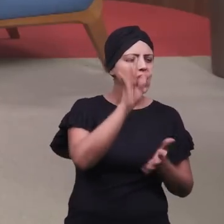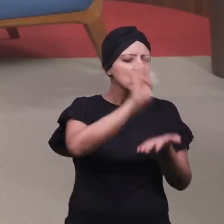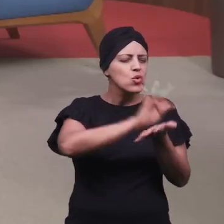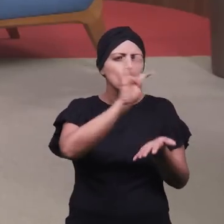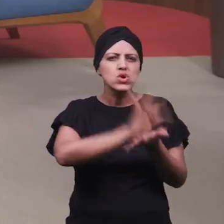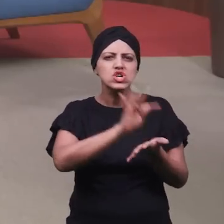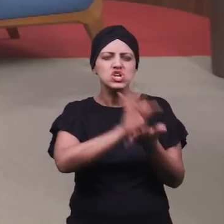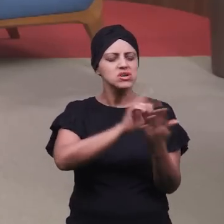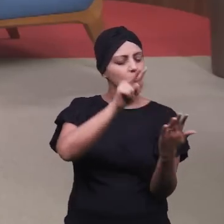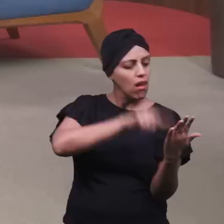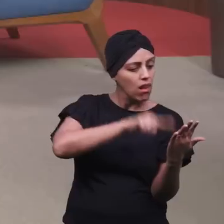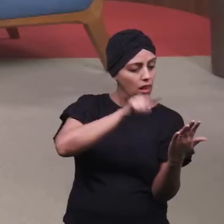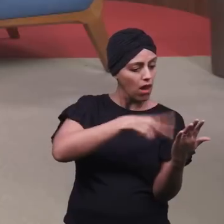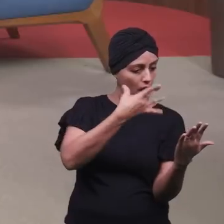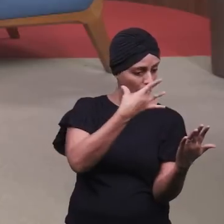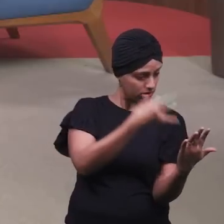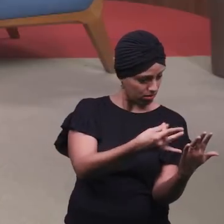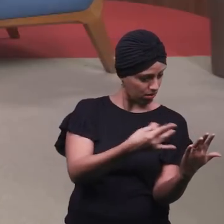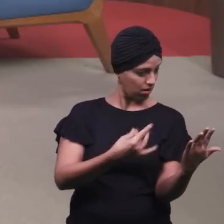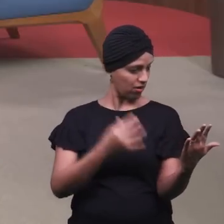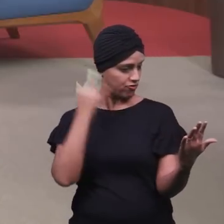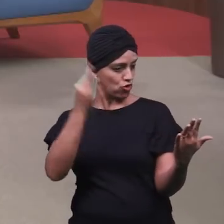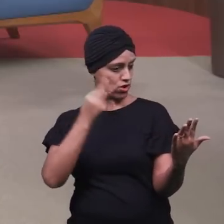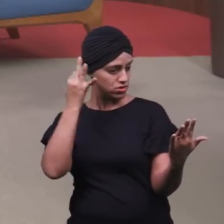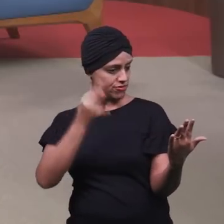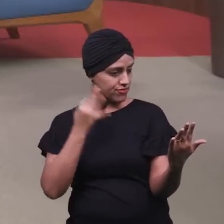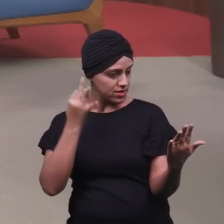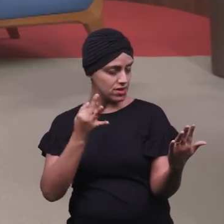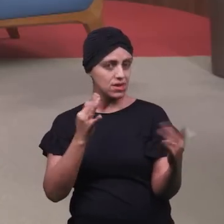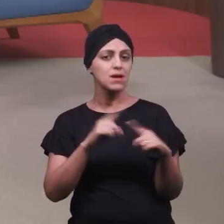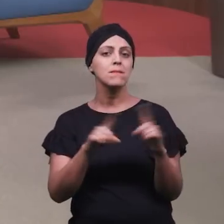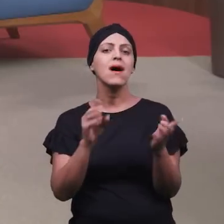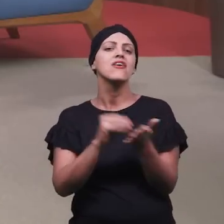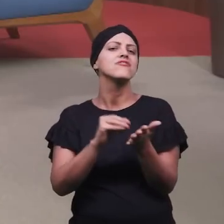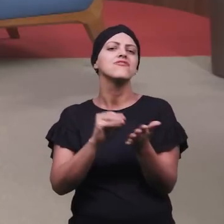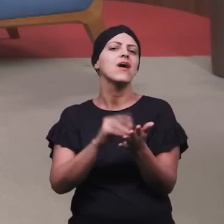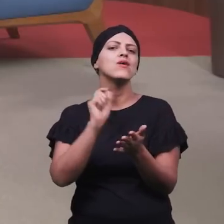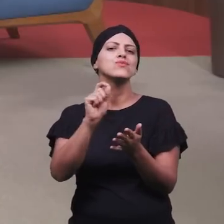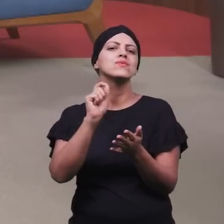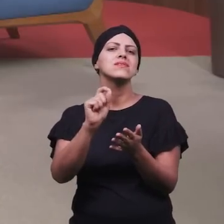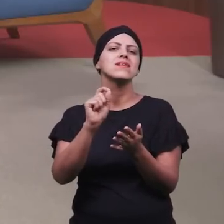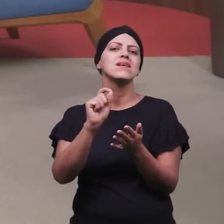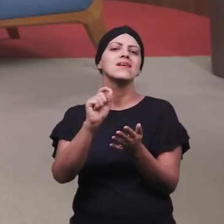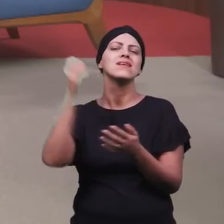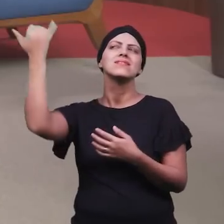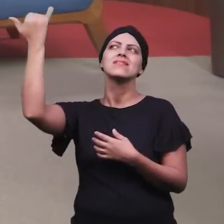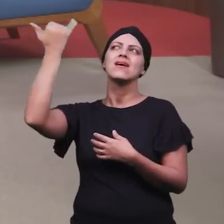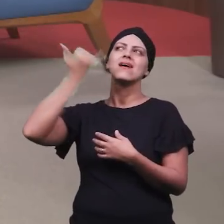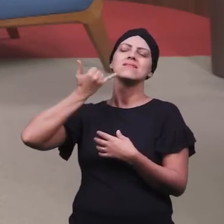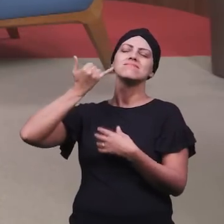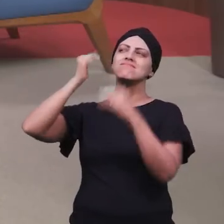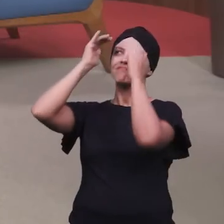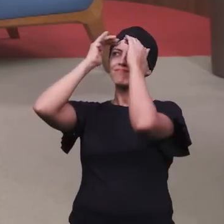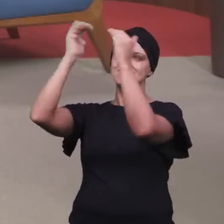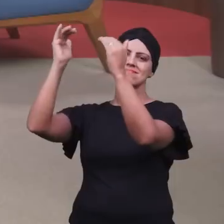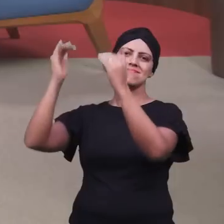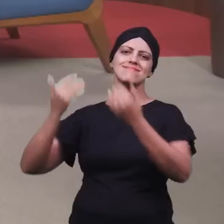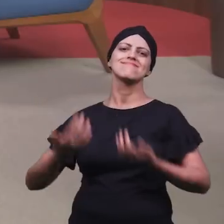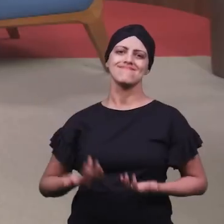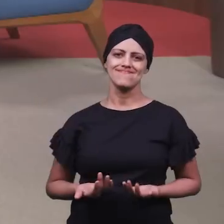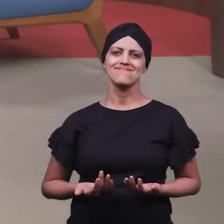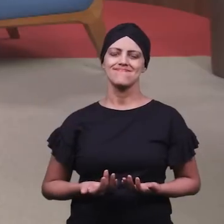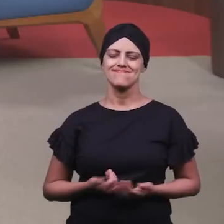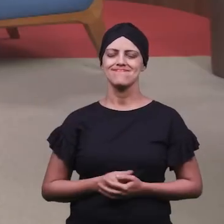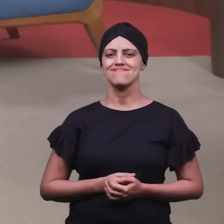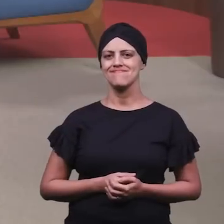estudou, a teologia, enfim, filosofia, a gente usa muitas expressões, do que a voz de Deus. E Deus foi quem começou falando.